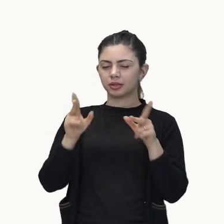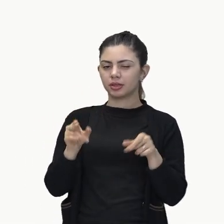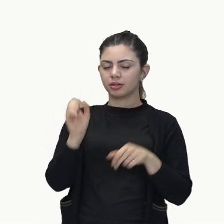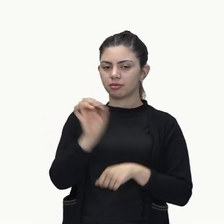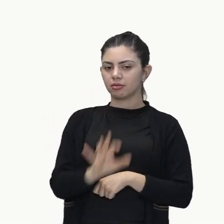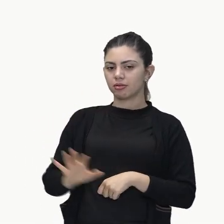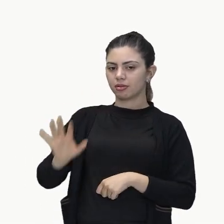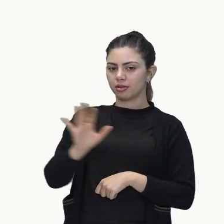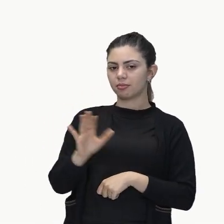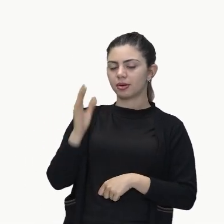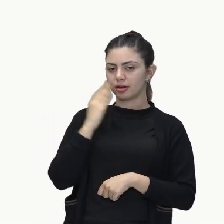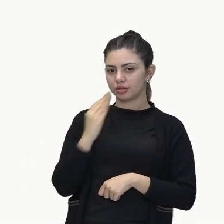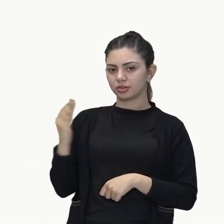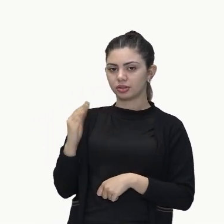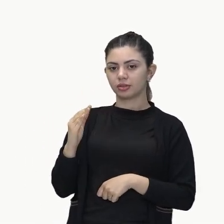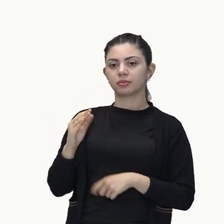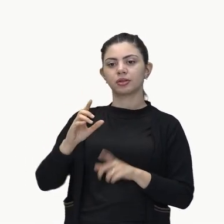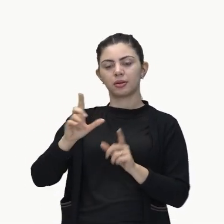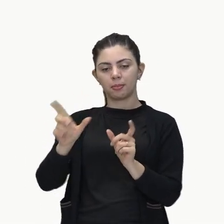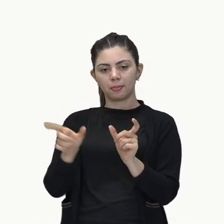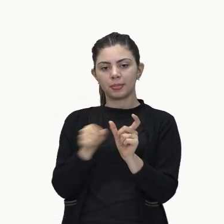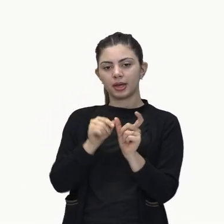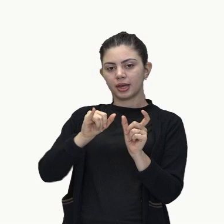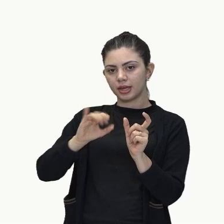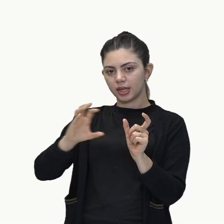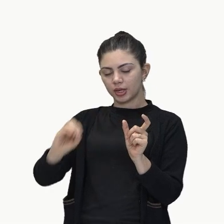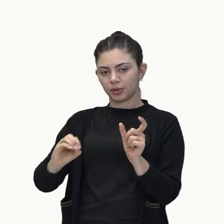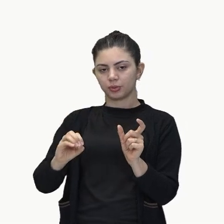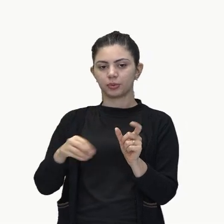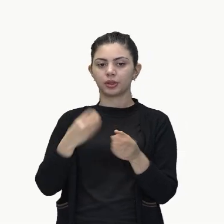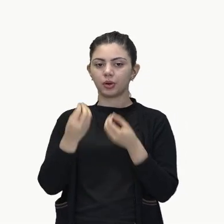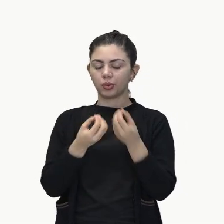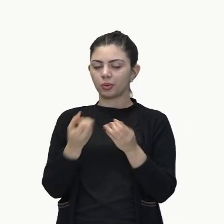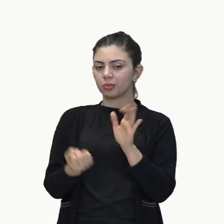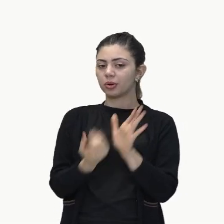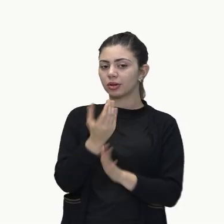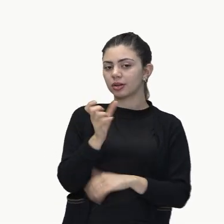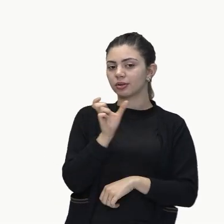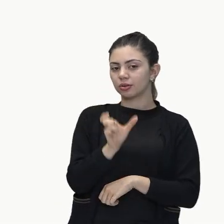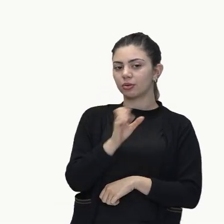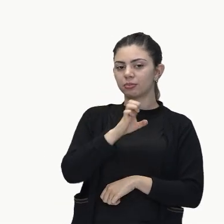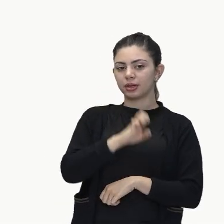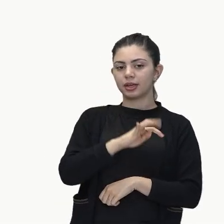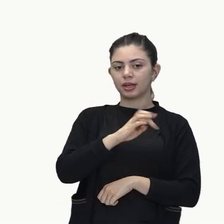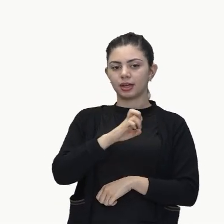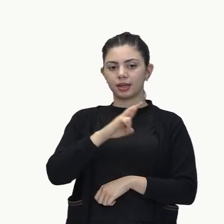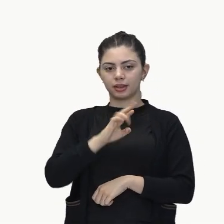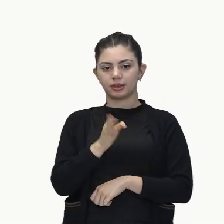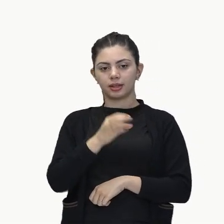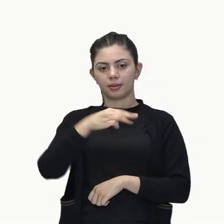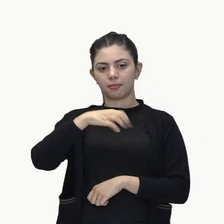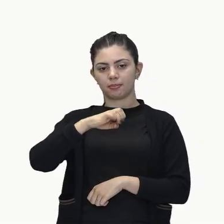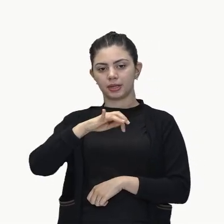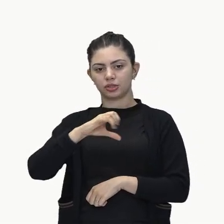mais a terminação ico, como diz a regra. Então, o nome desse éter vai ser éter